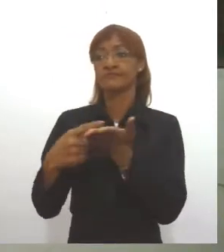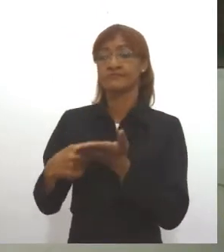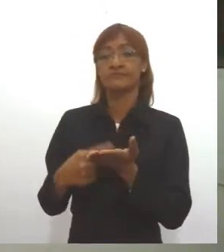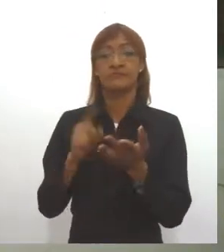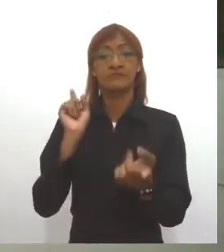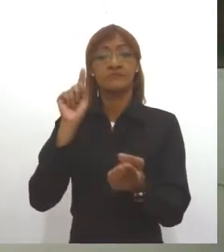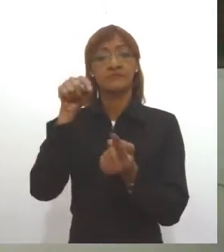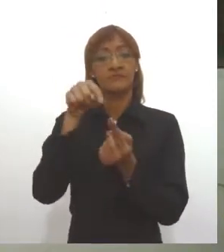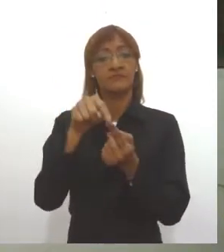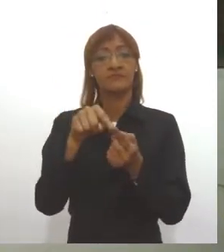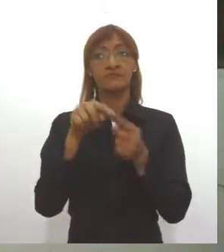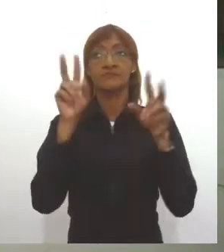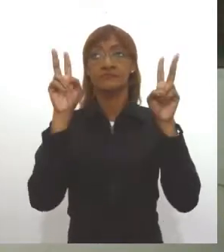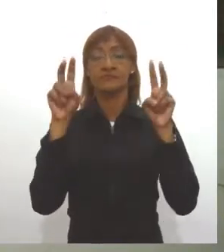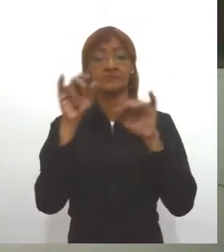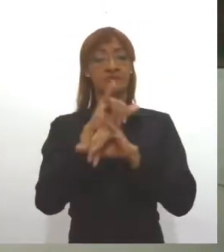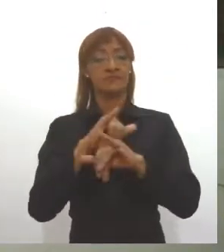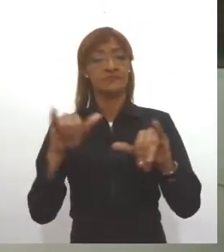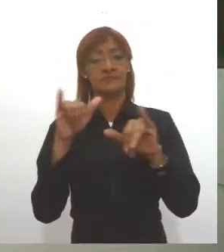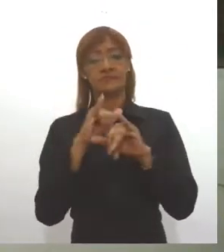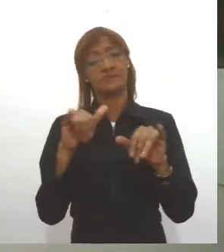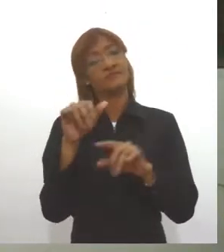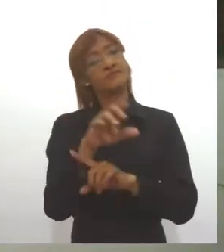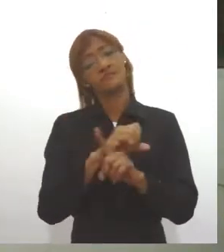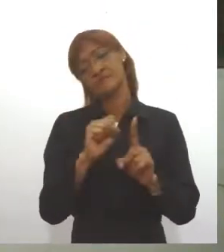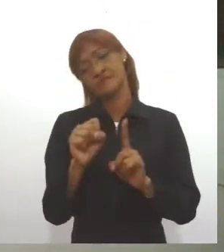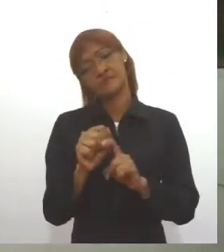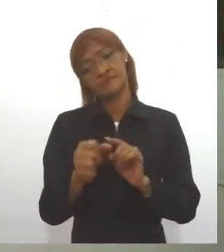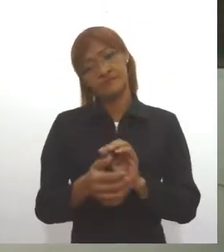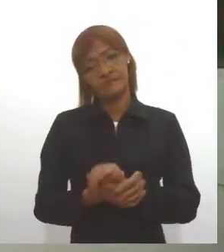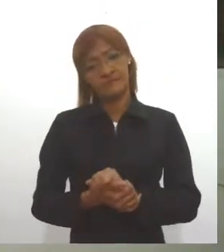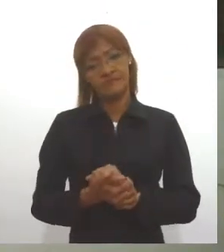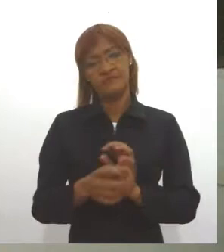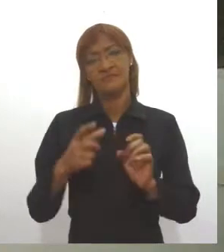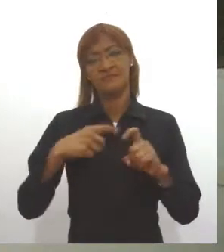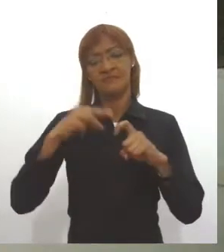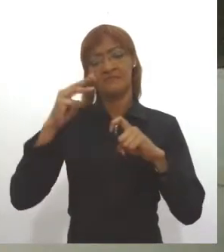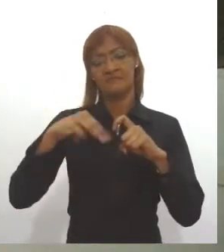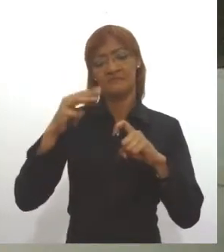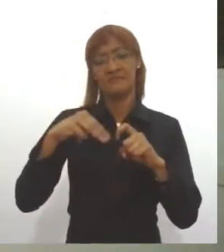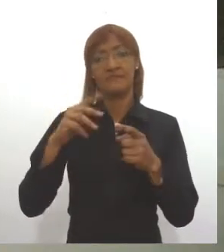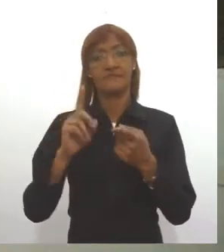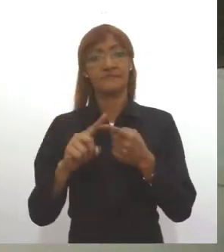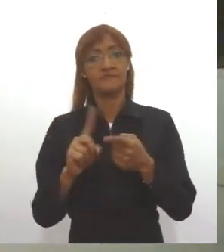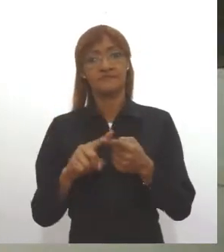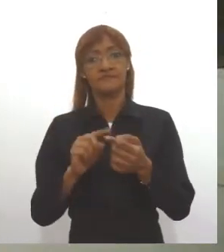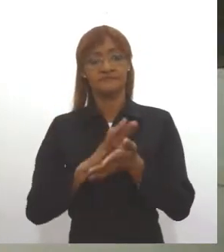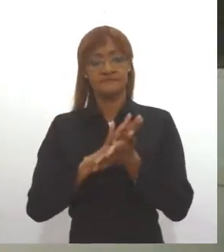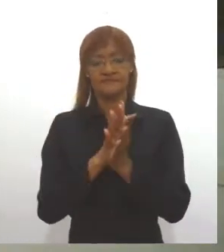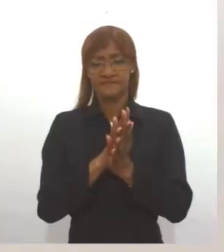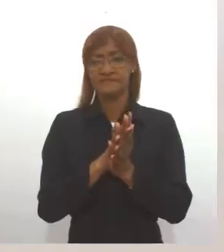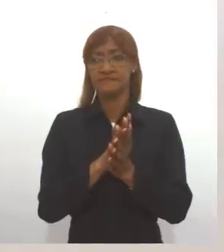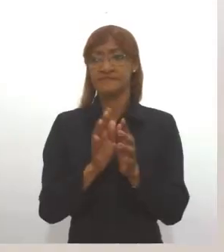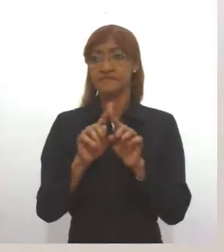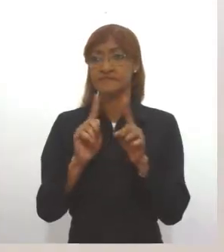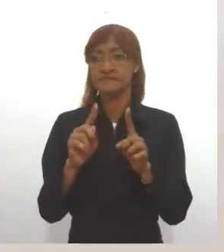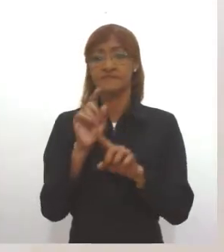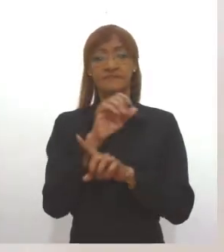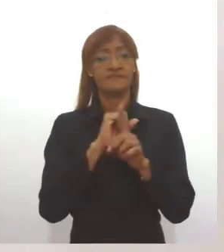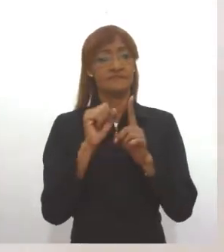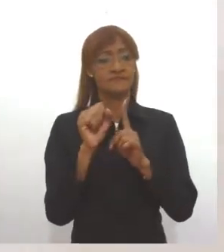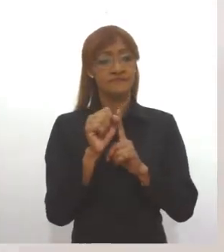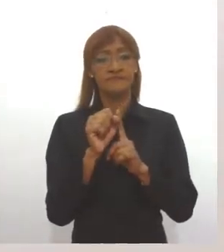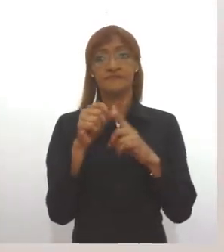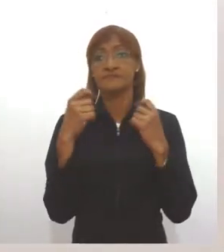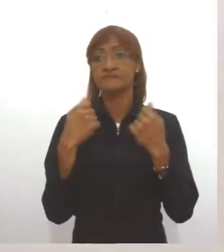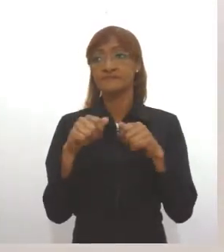esse tema para a sociedade, que é um tema tão cheio de mitos e preconceitos, né? Então, é muito importante que a sociedade possa ter conhecimento